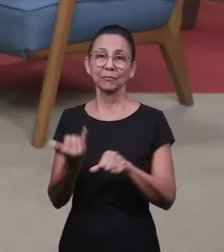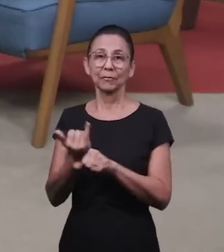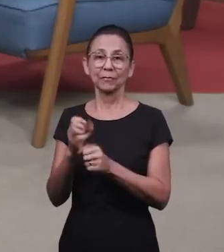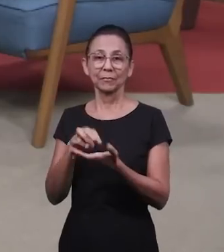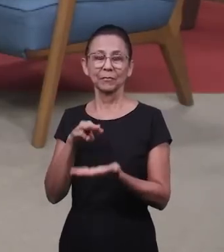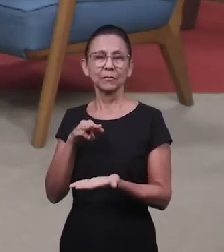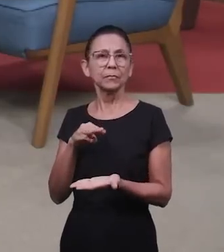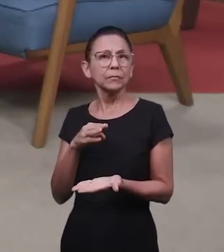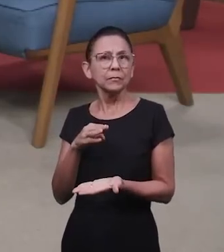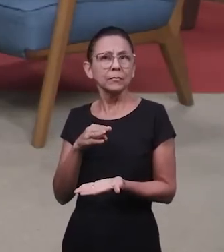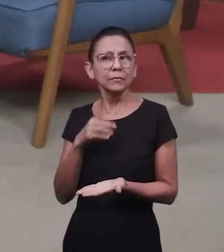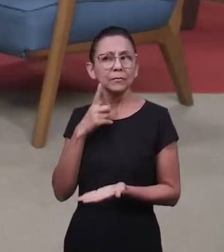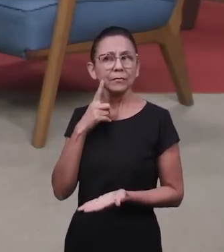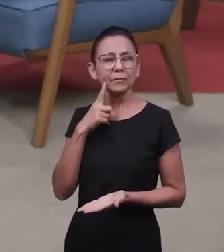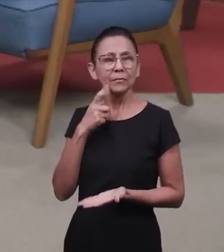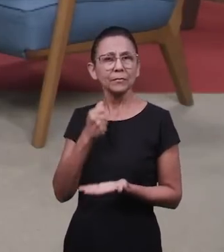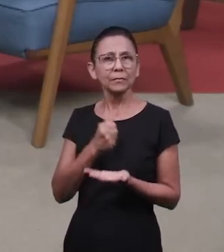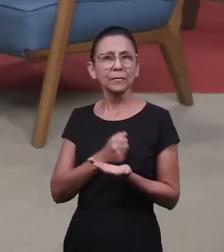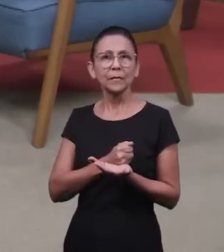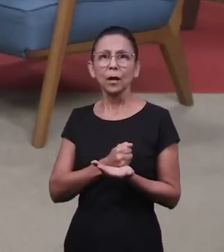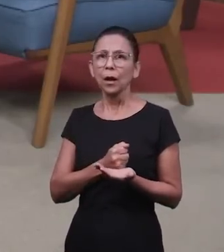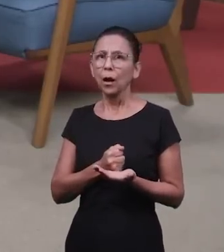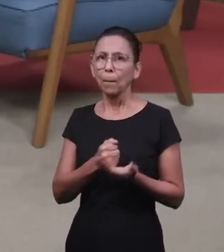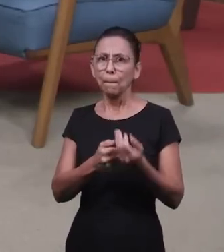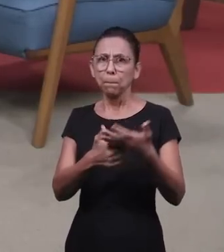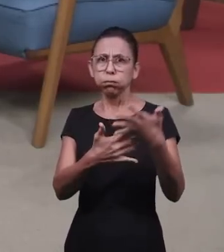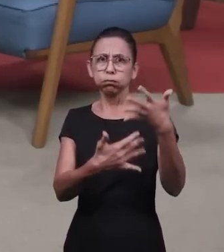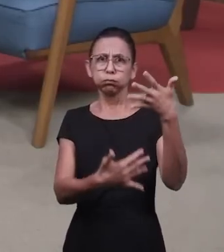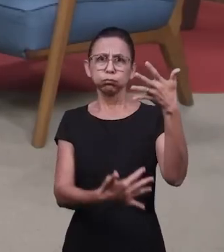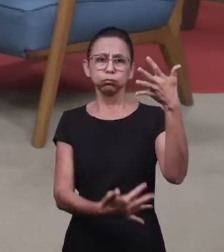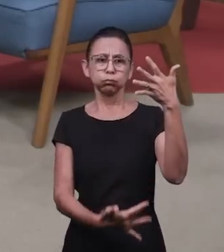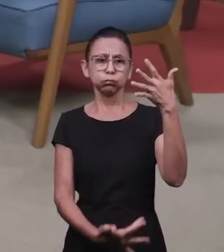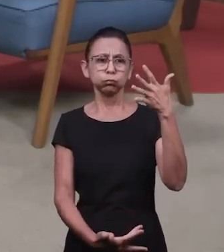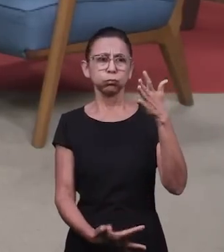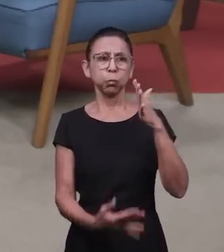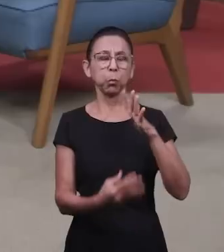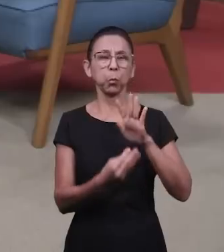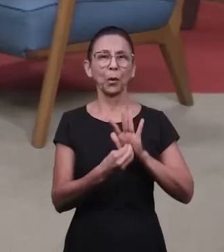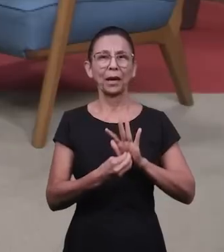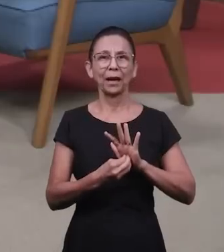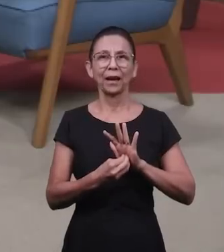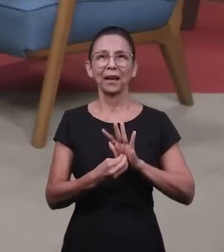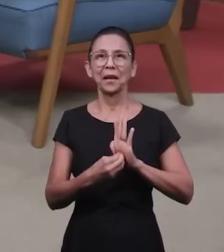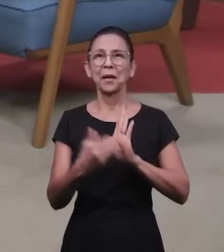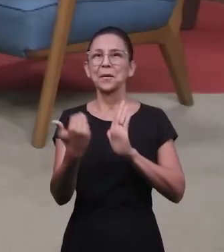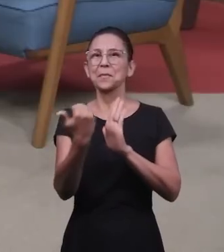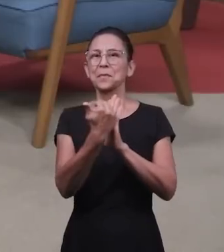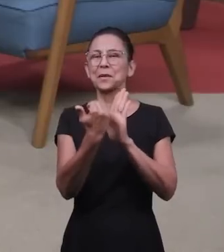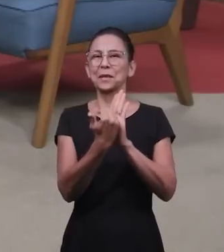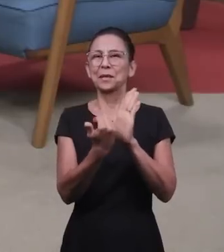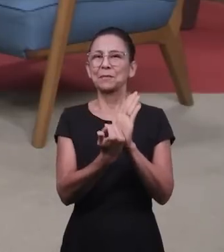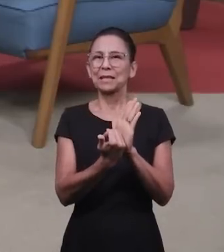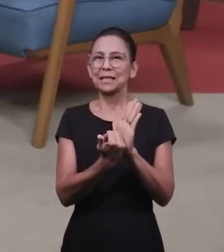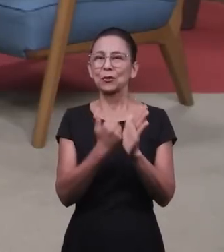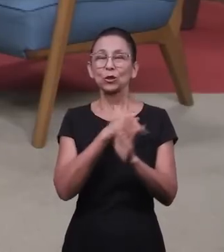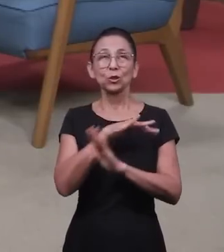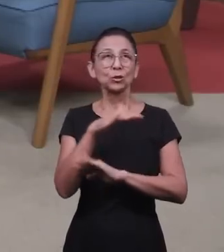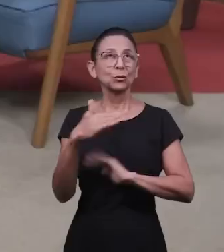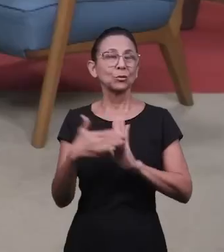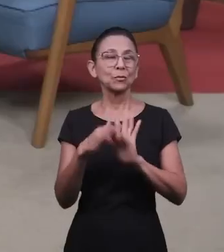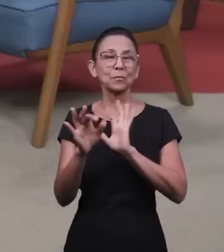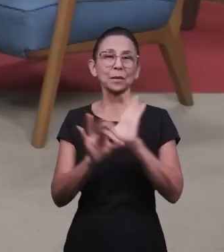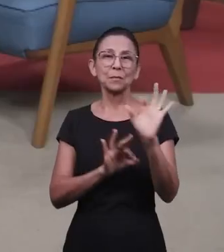Cristã Maranata no YouTube você encontra uma quantidade notável de conteúdos e uma programação que ela é preparada